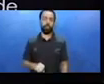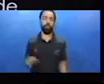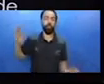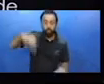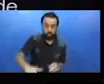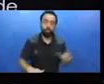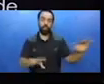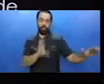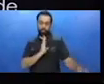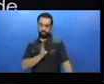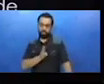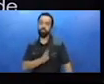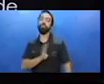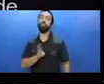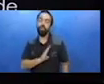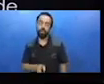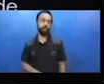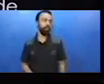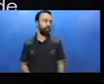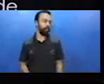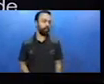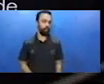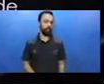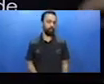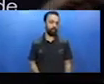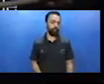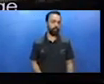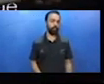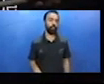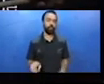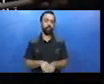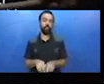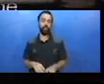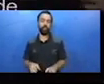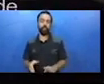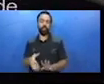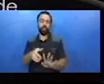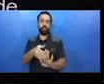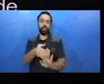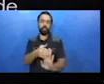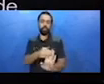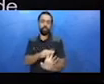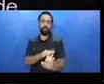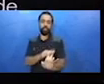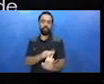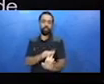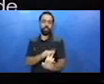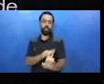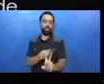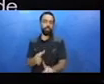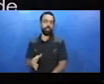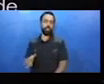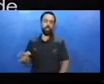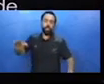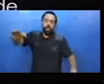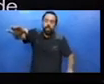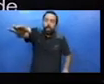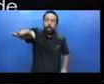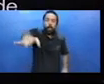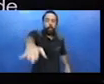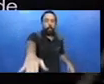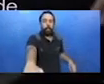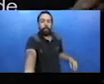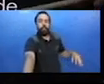nada, mais resistência cardiorrespiratória você tem. E além disso, a flexibilidade, porque quanto mais você estende seus braços